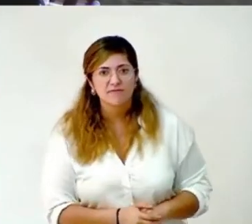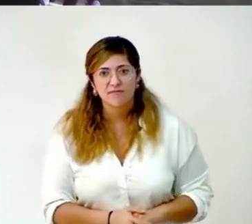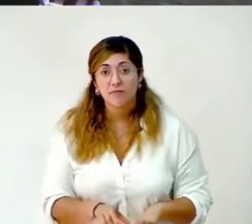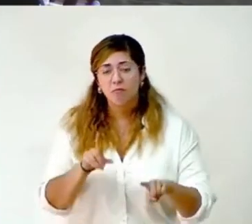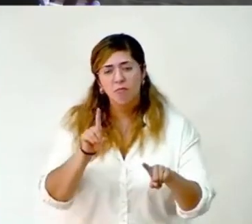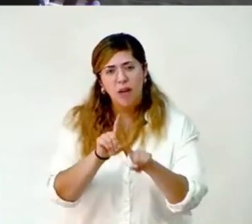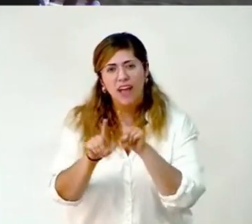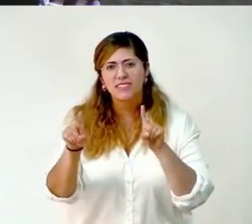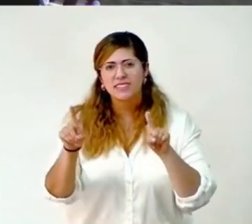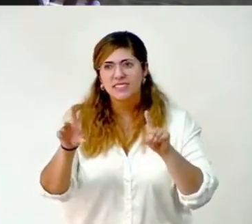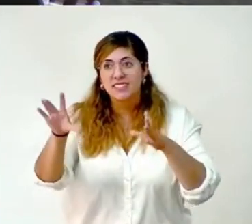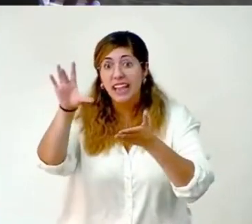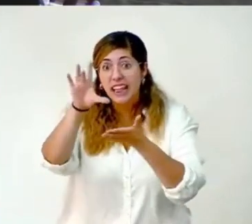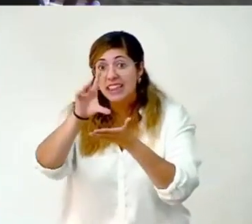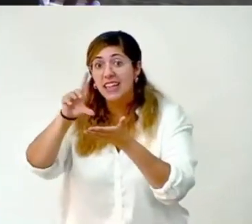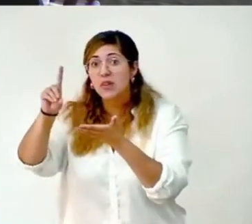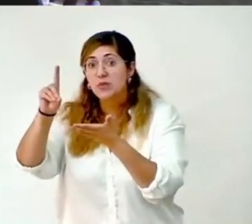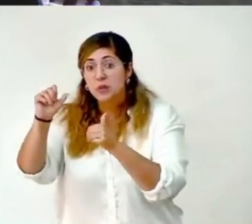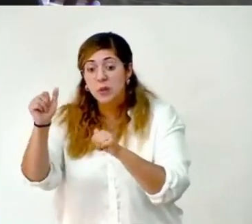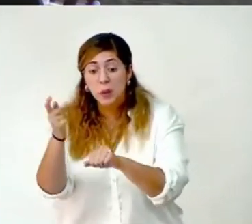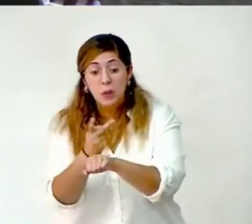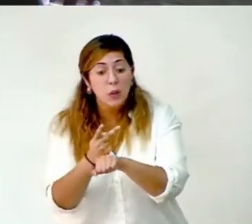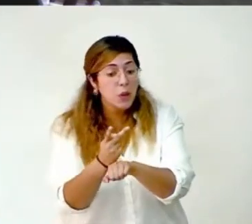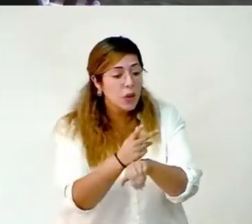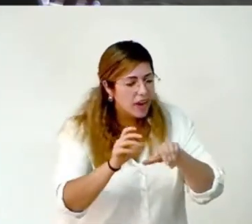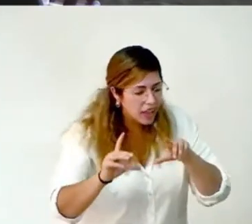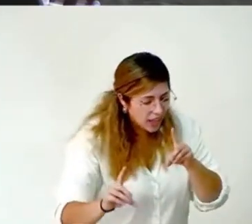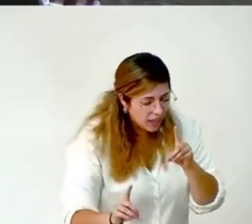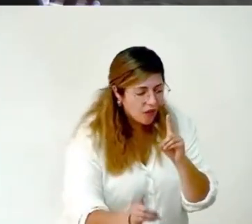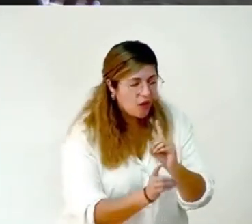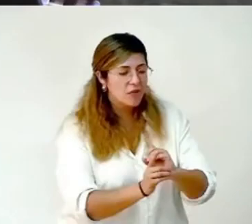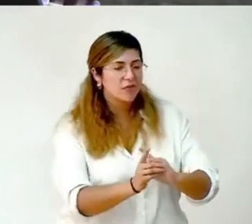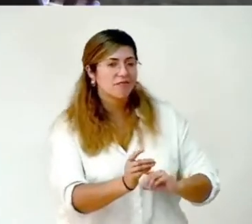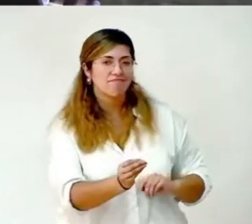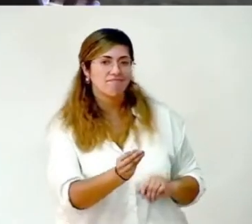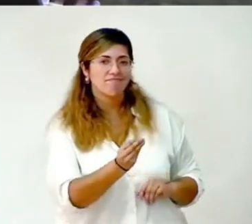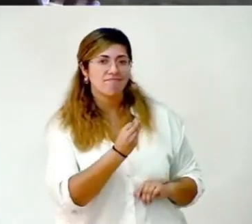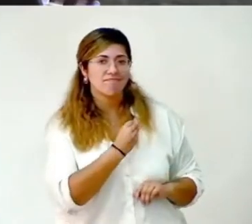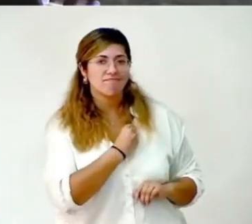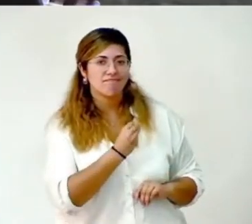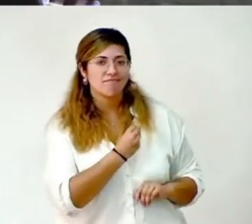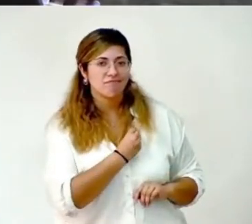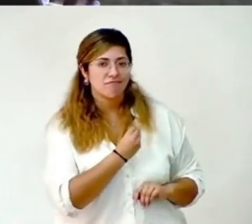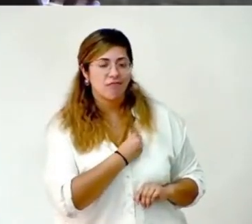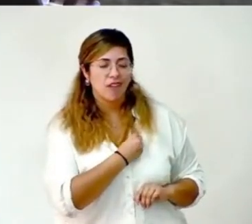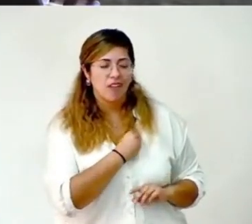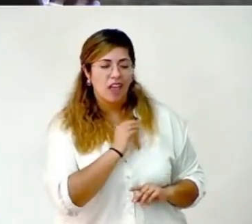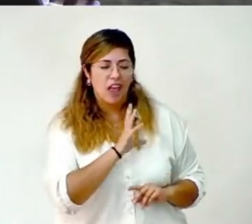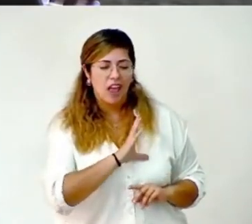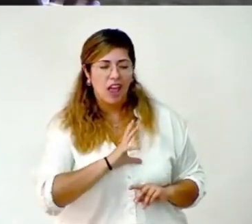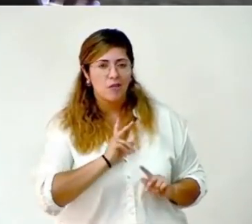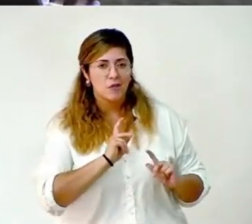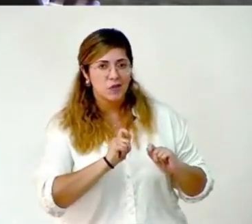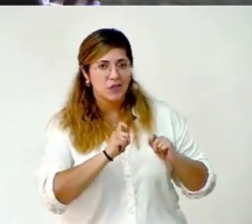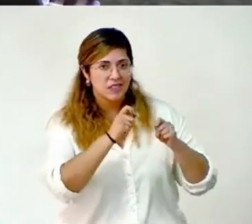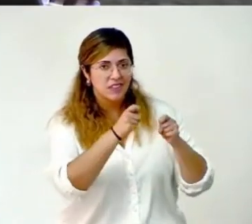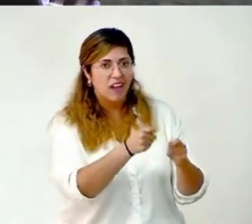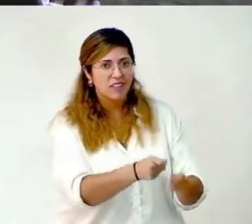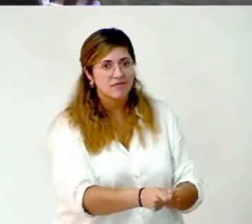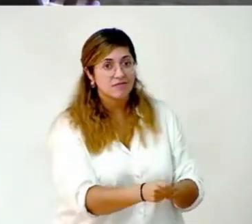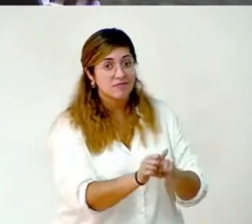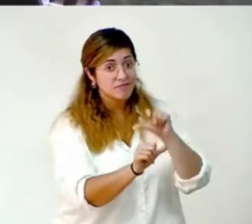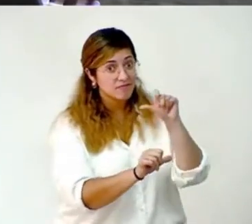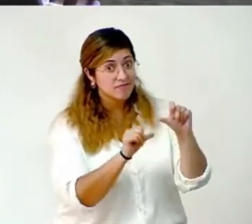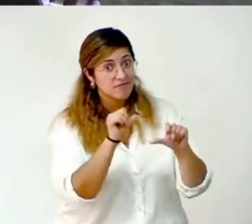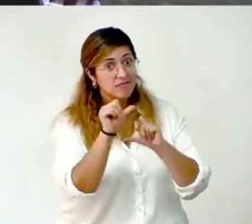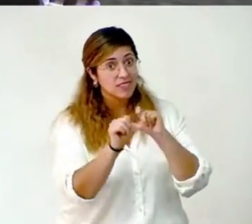Deus que vai ao encontro de pecadores, inimigos, para amá-los, para transformá-los. Mas o